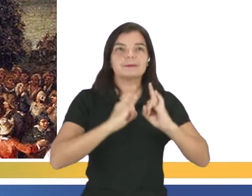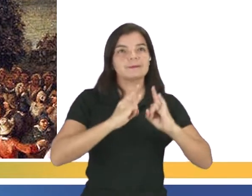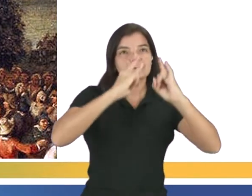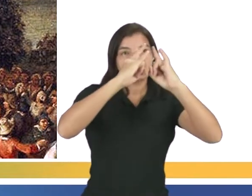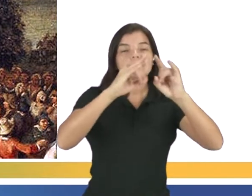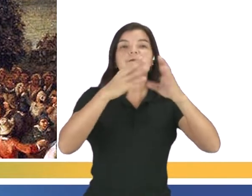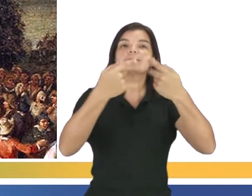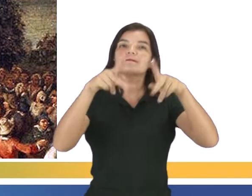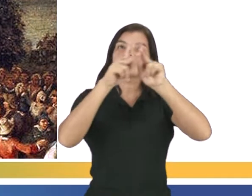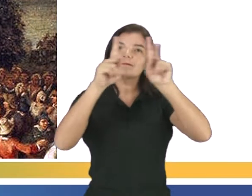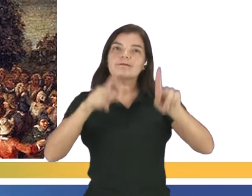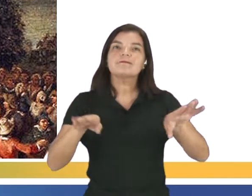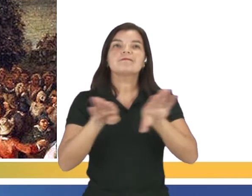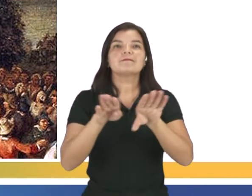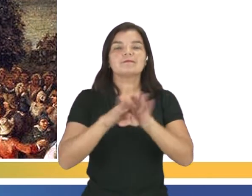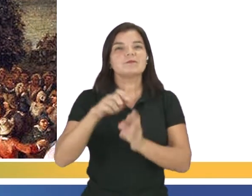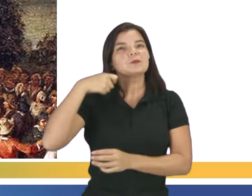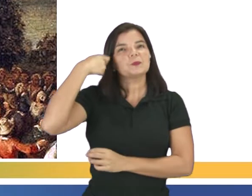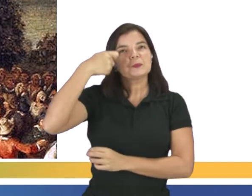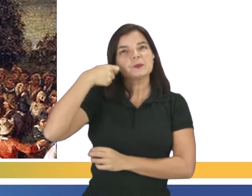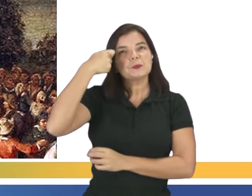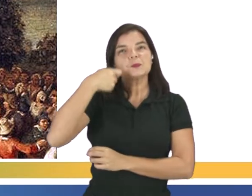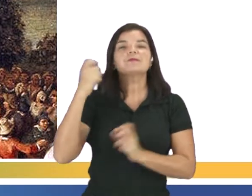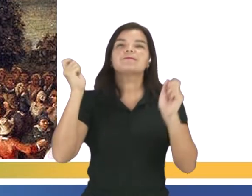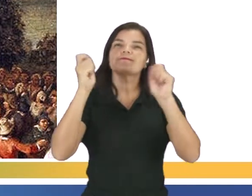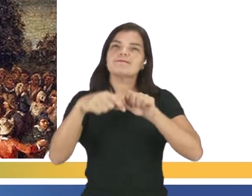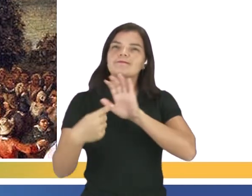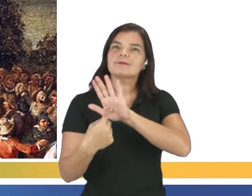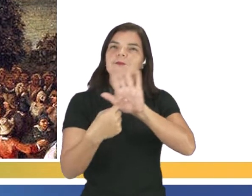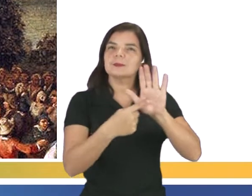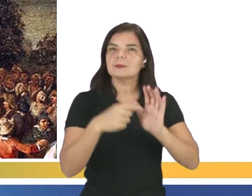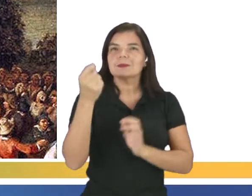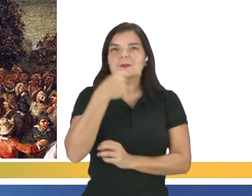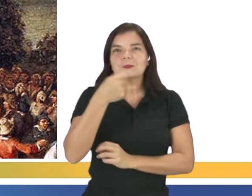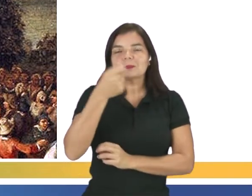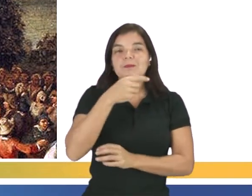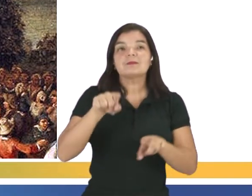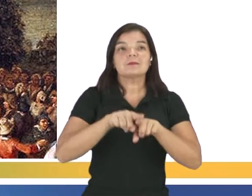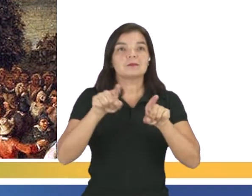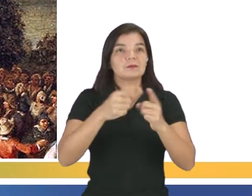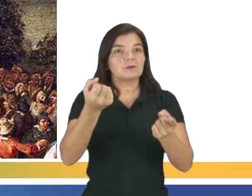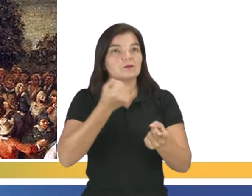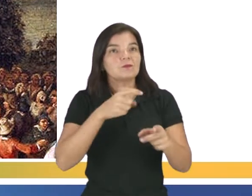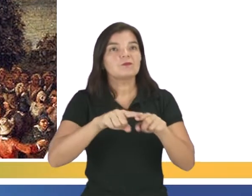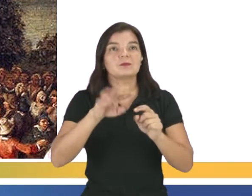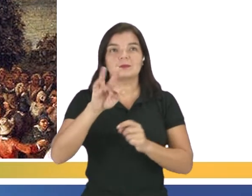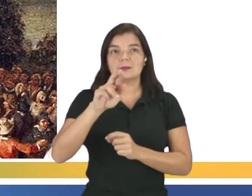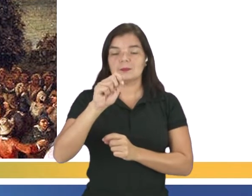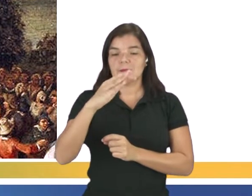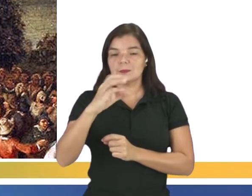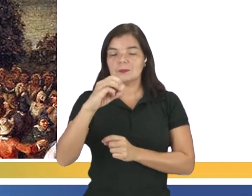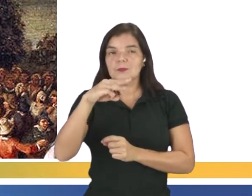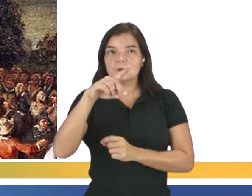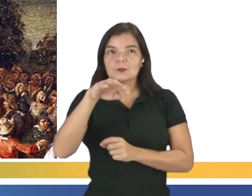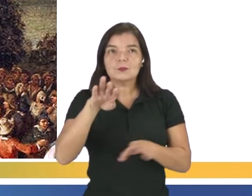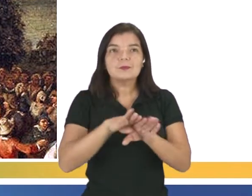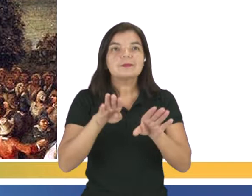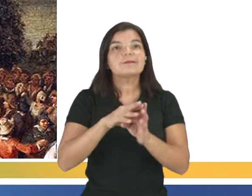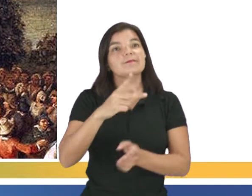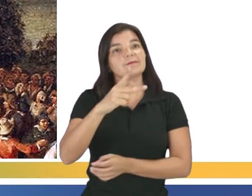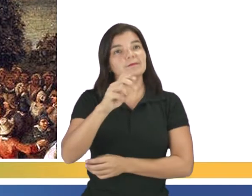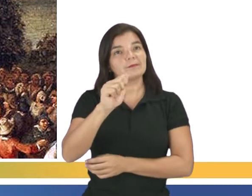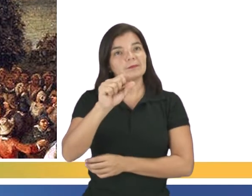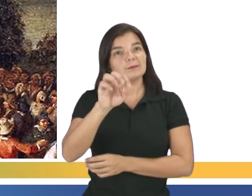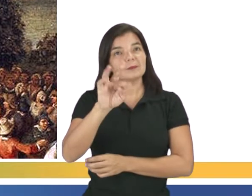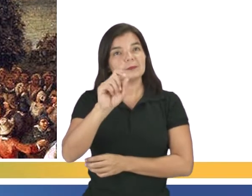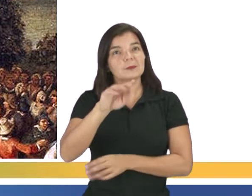grandes castelos e palácios. Esses artistas eram capazes de representar comédias, tragédias, tragicomédias, pastorais, além